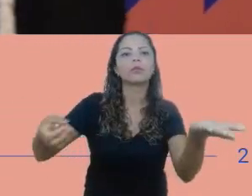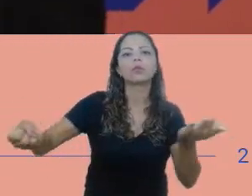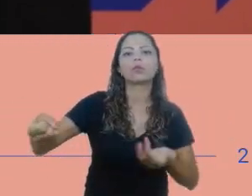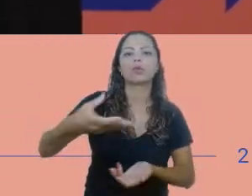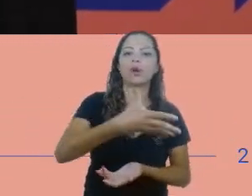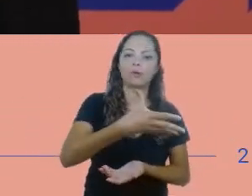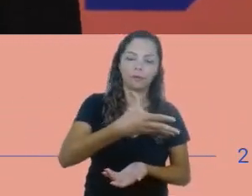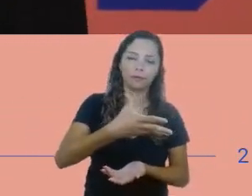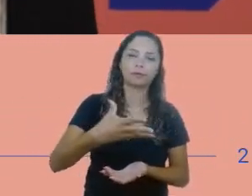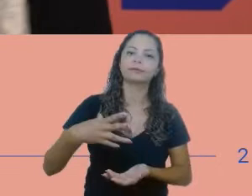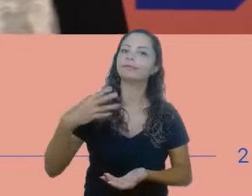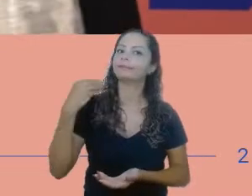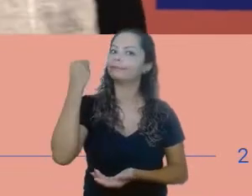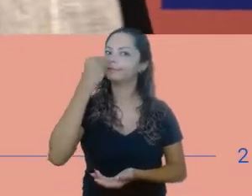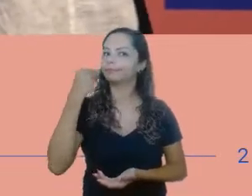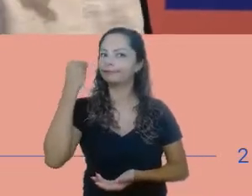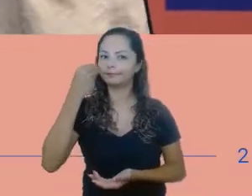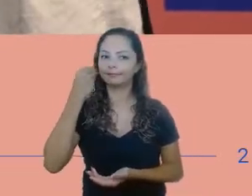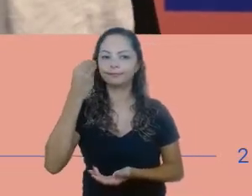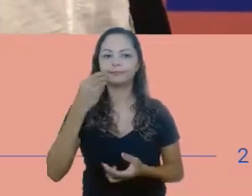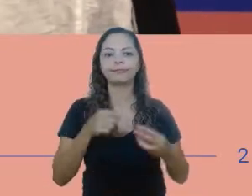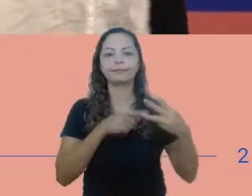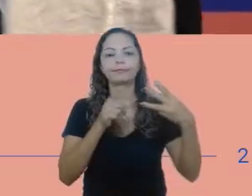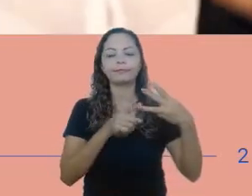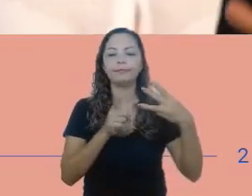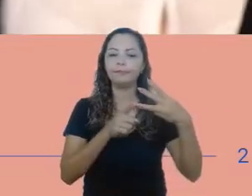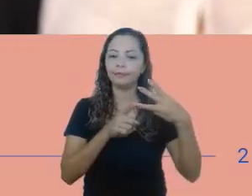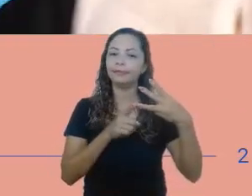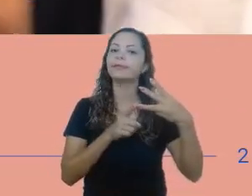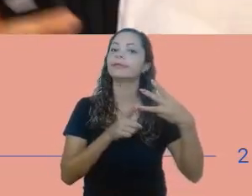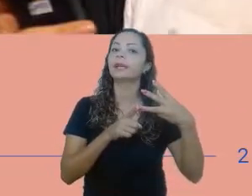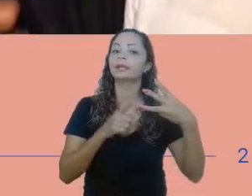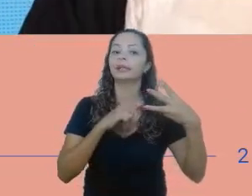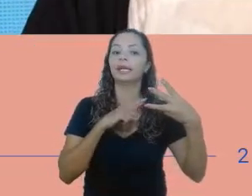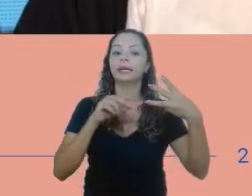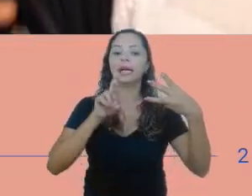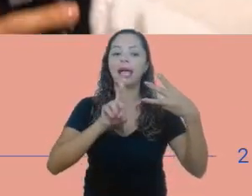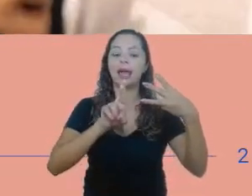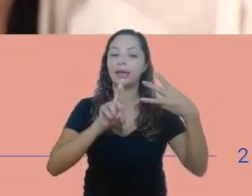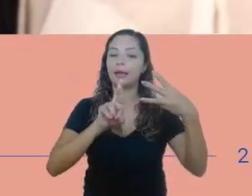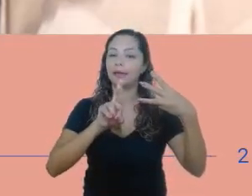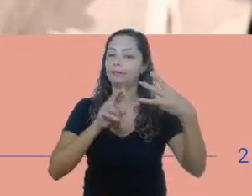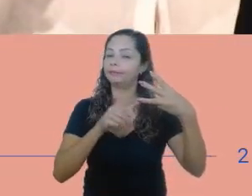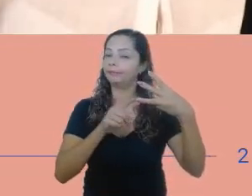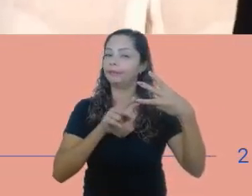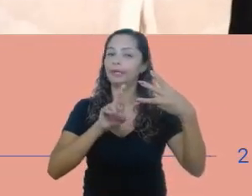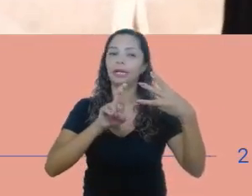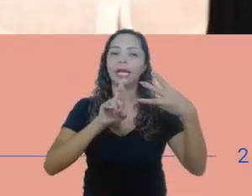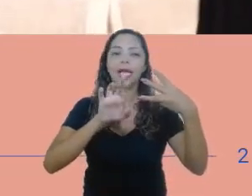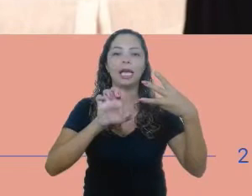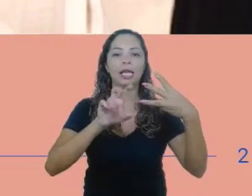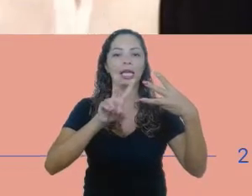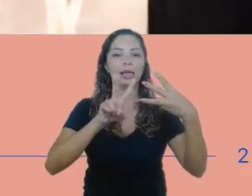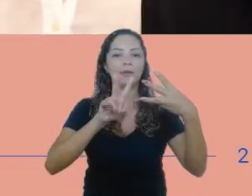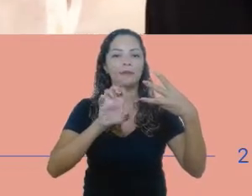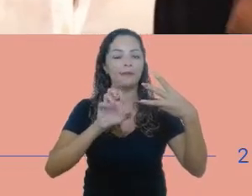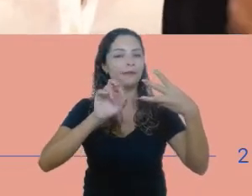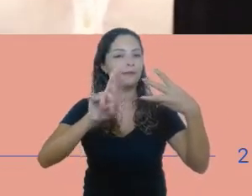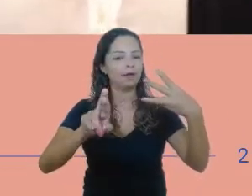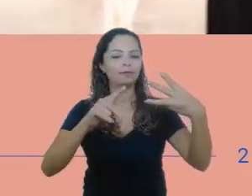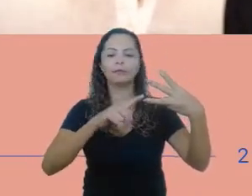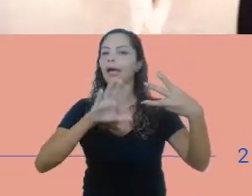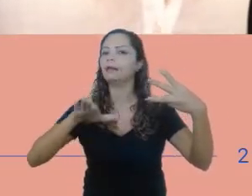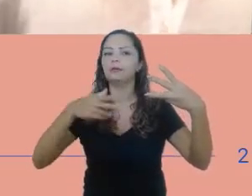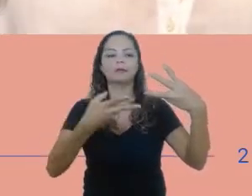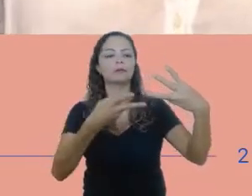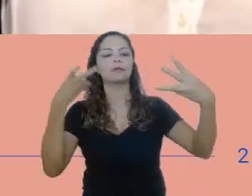esse contexto tanto da indústria como tu consumidor a gente tem uma é muito importante que às vezes passa desapercebido e